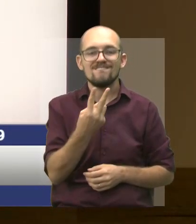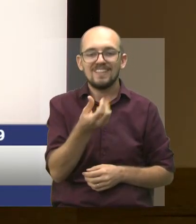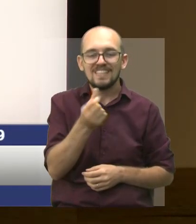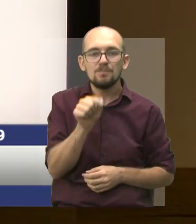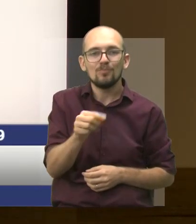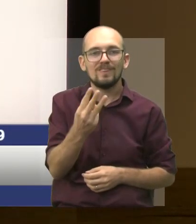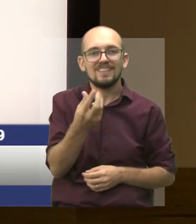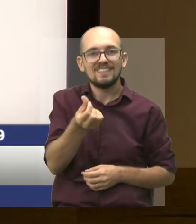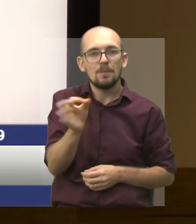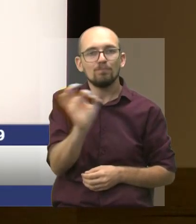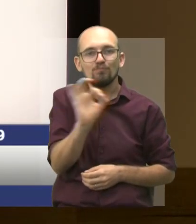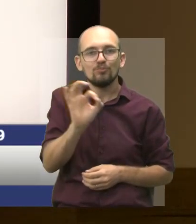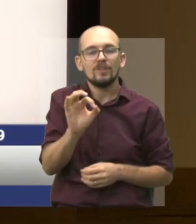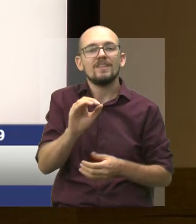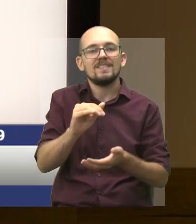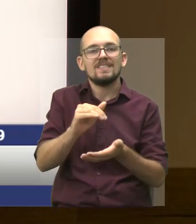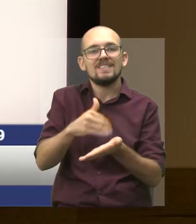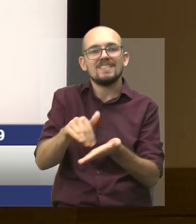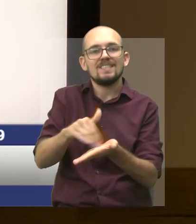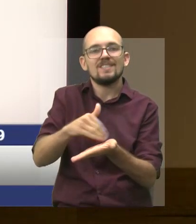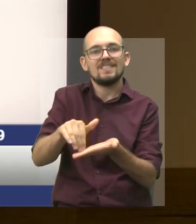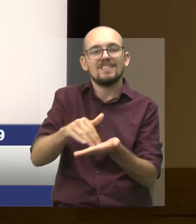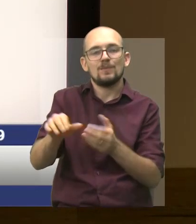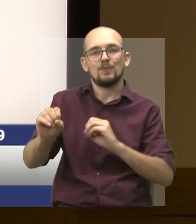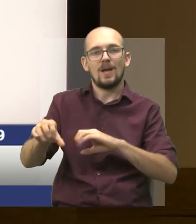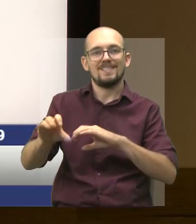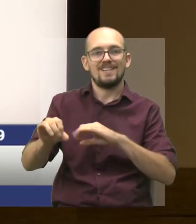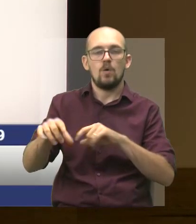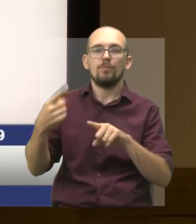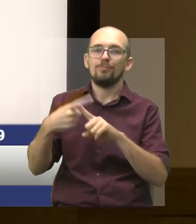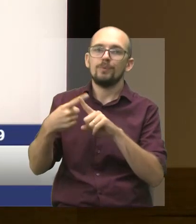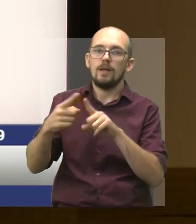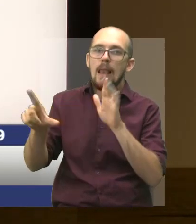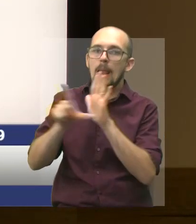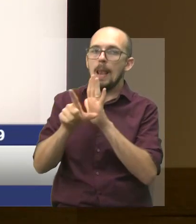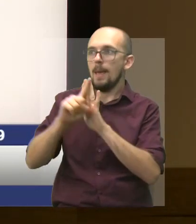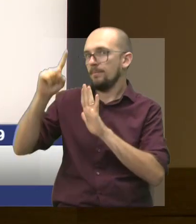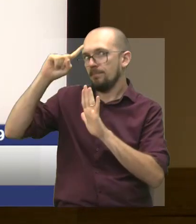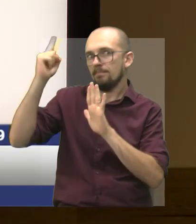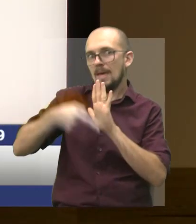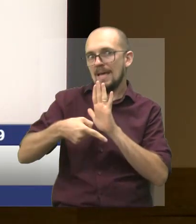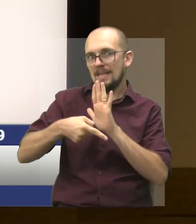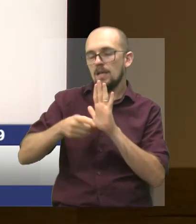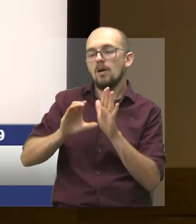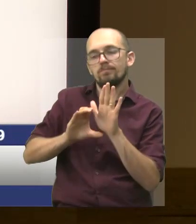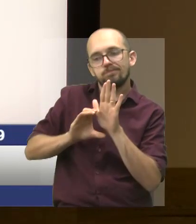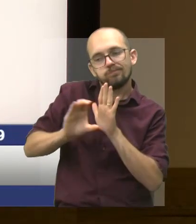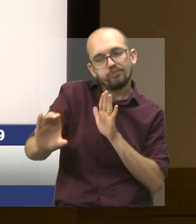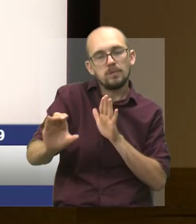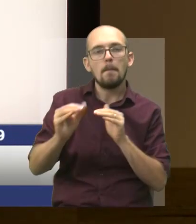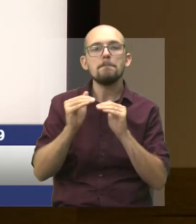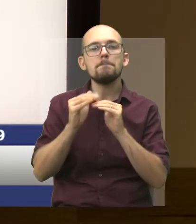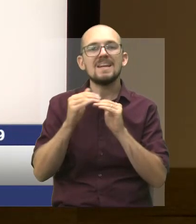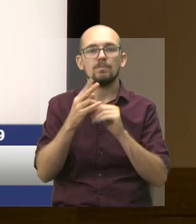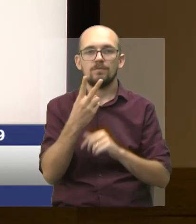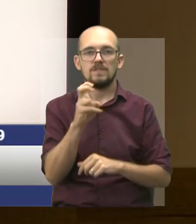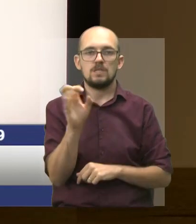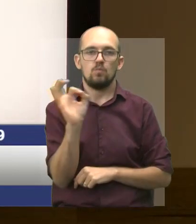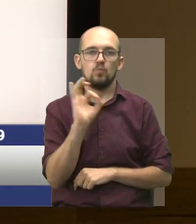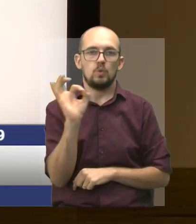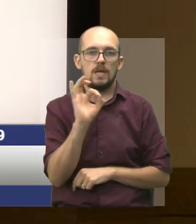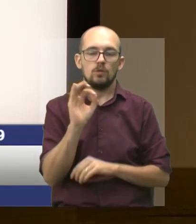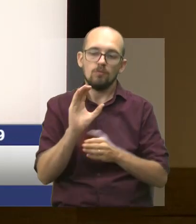26,36% da Secretaria de Educação, obedecendo à legislação, que deve ser aplicado no mínimo